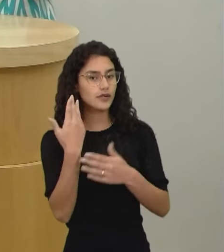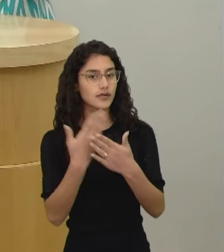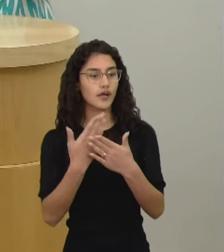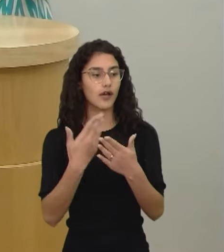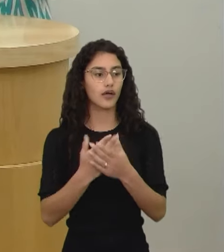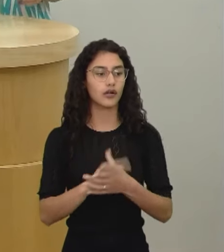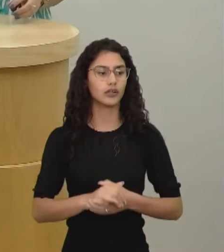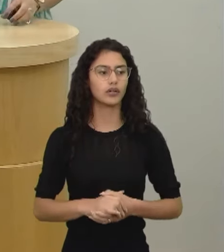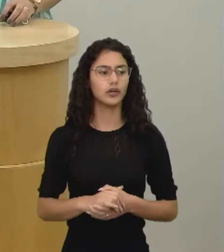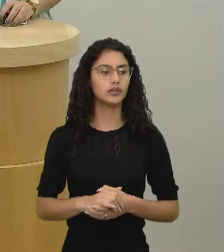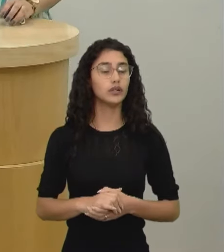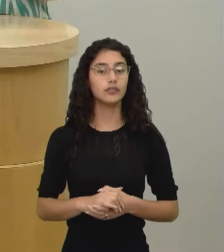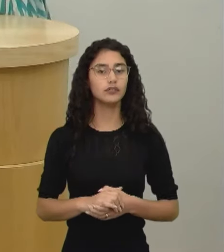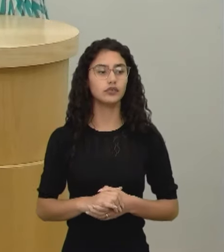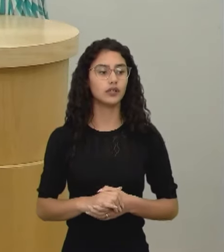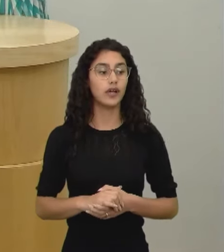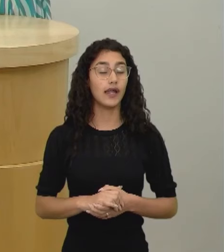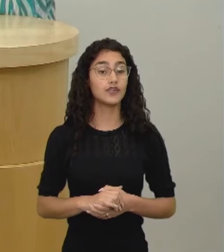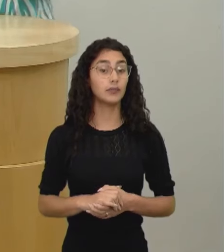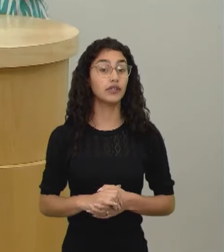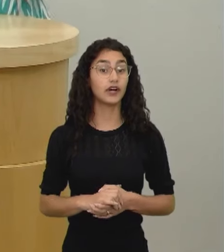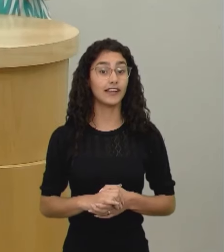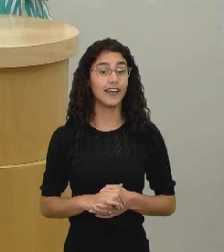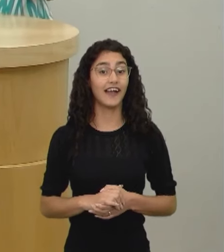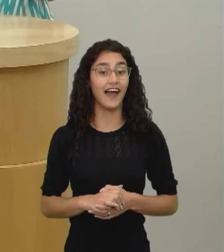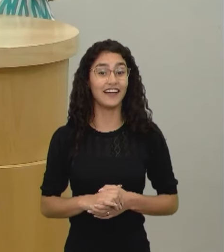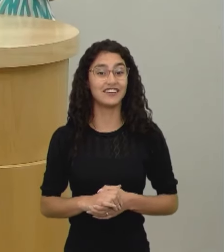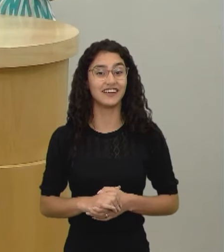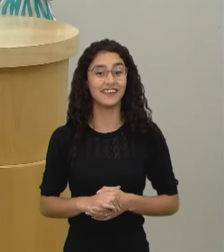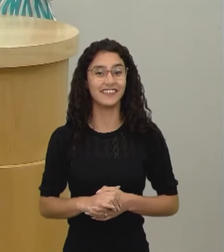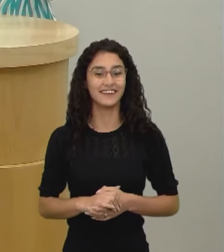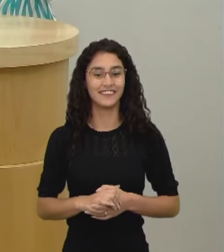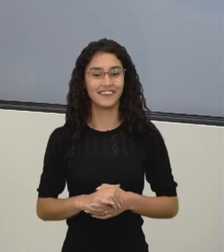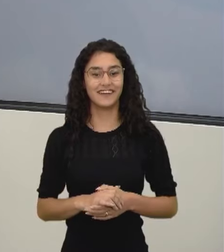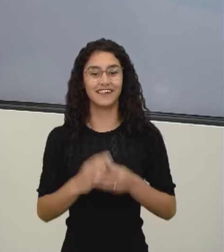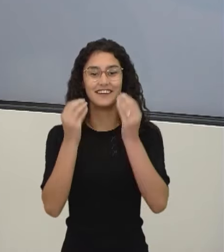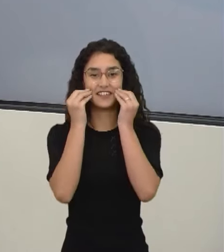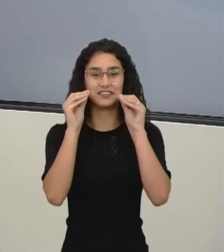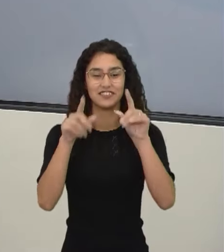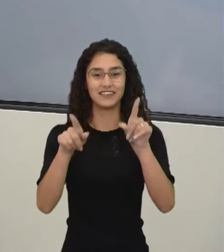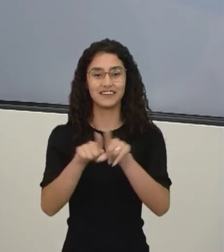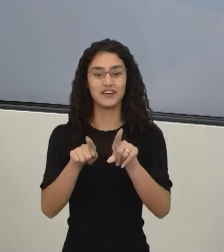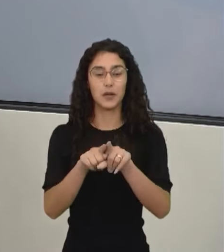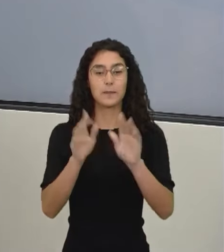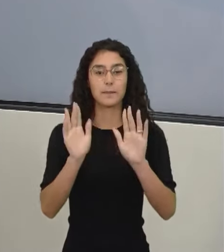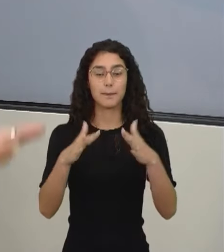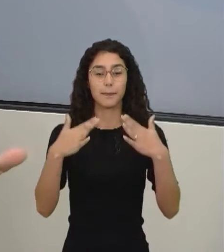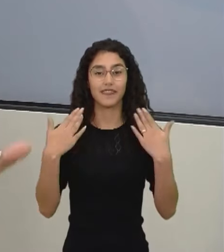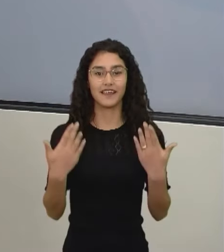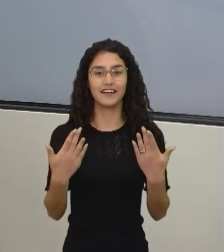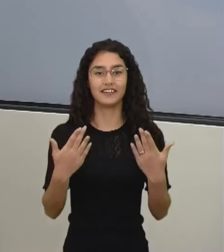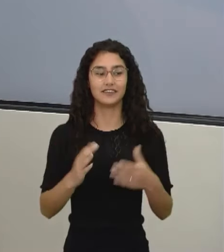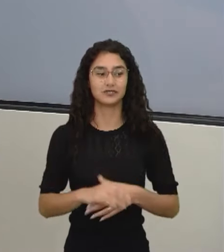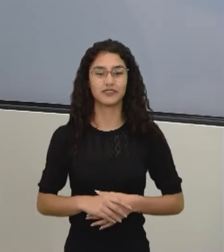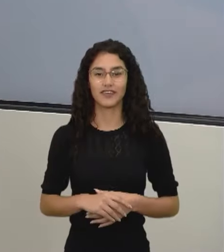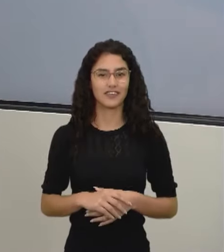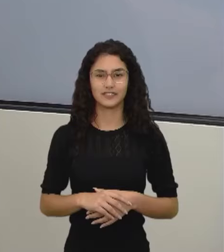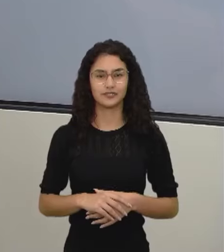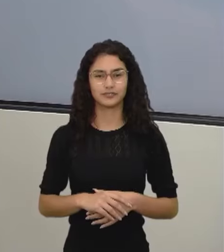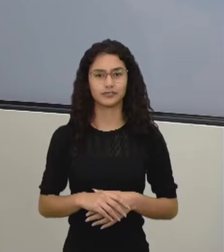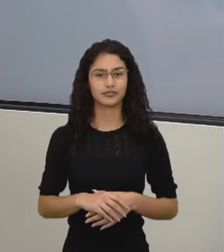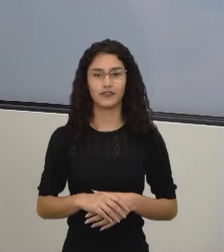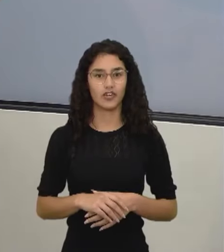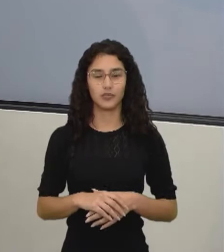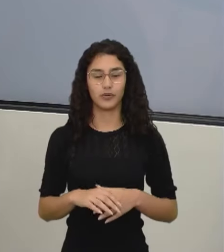Manda beijo, manda beijo. Beijo. Ana Paula. Maravilhosa. Né? Então, ela é sempre uma reação oposta àquilo que tá